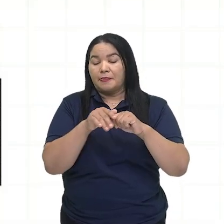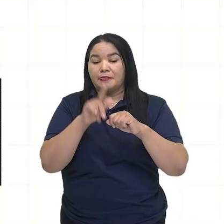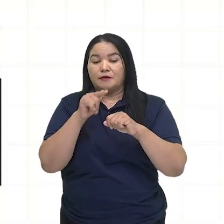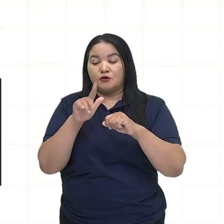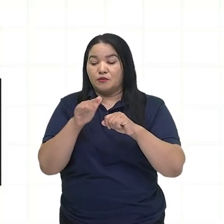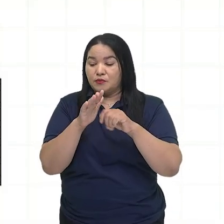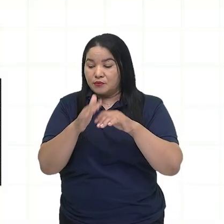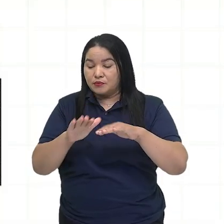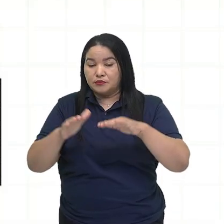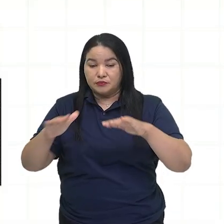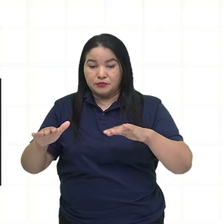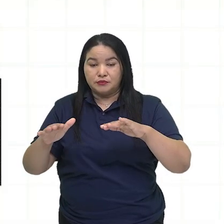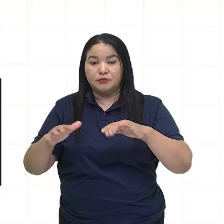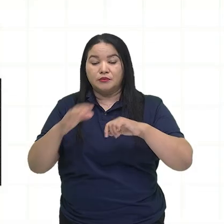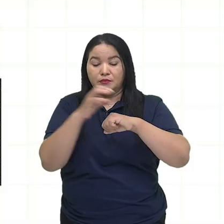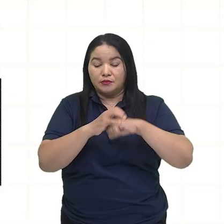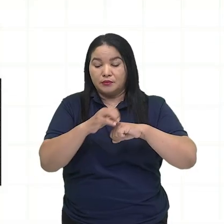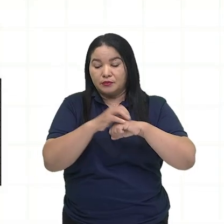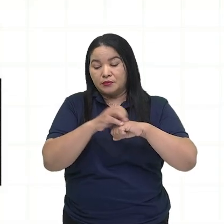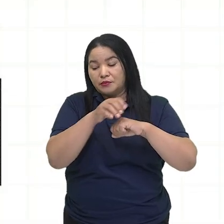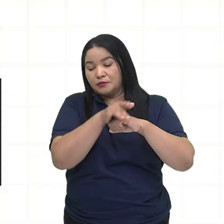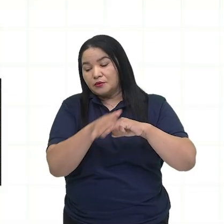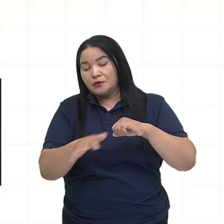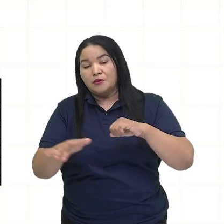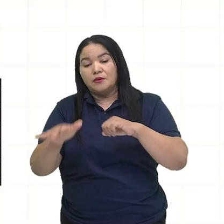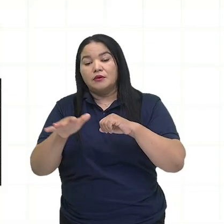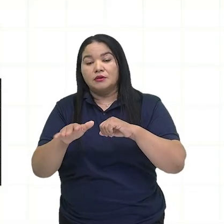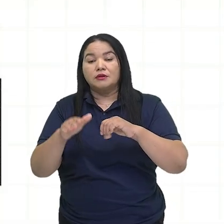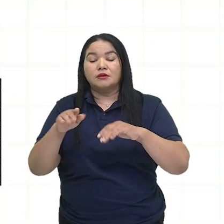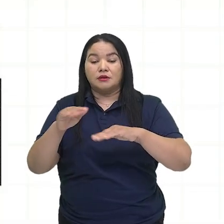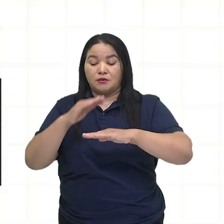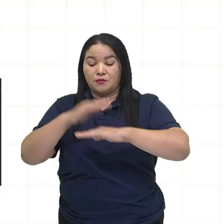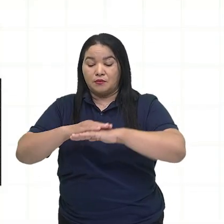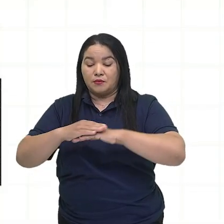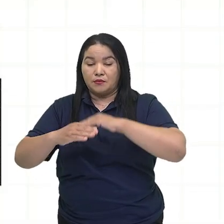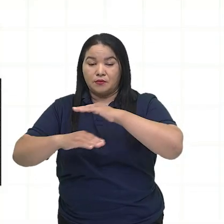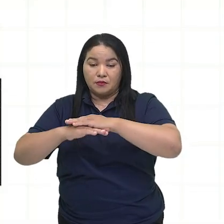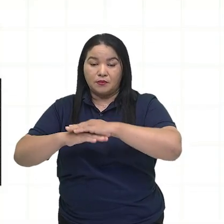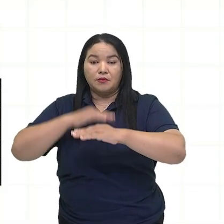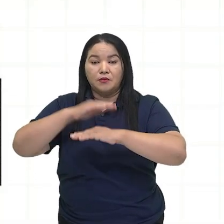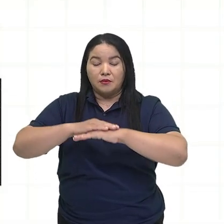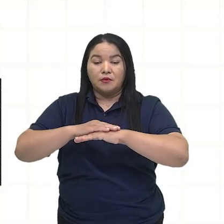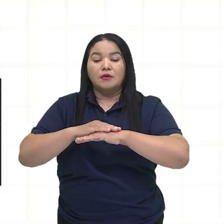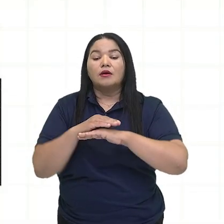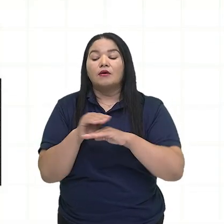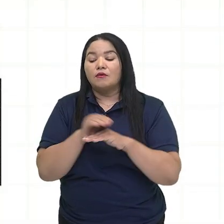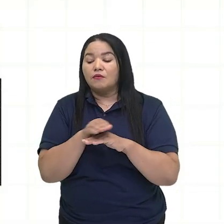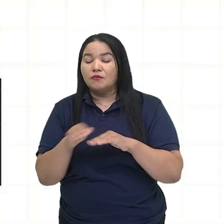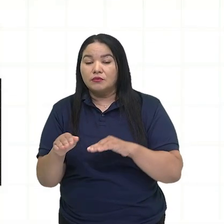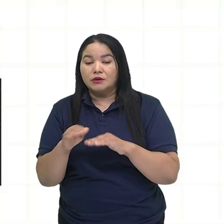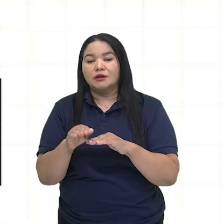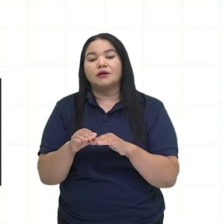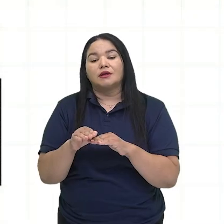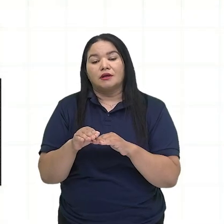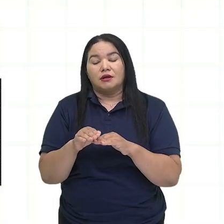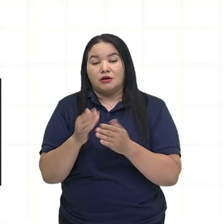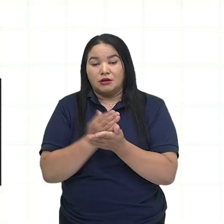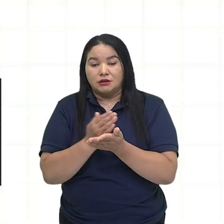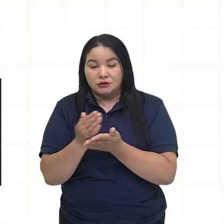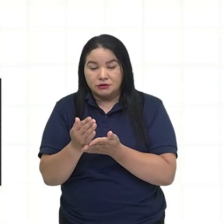depositados, sedimentados, compactados, formando assim a bacia